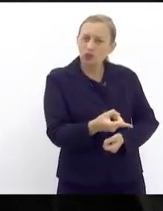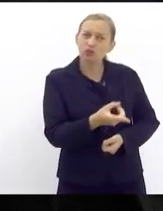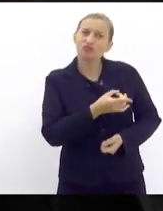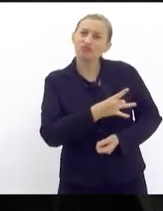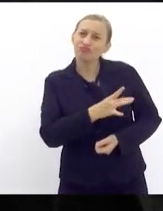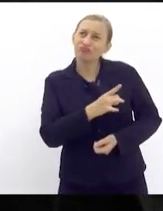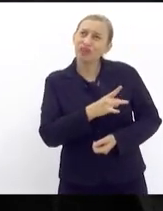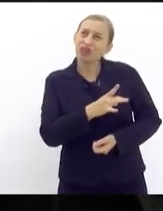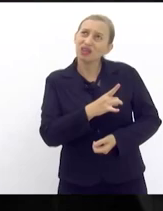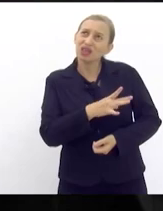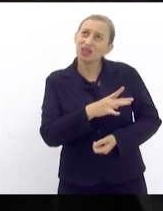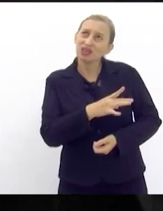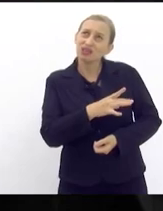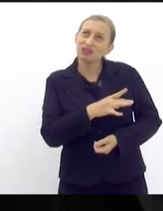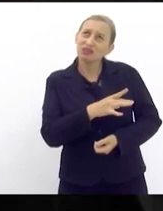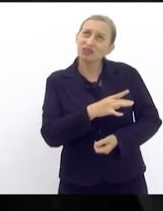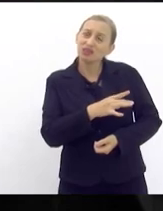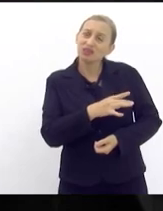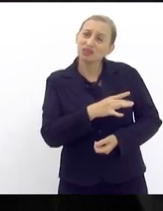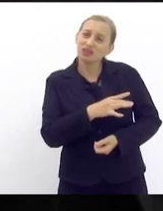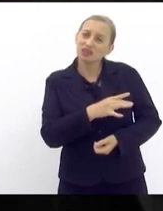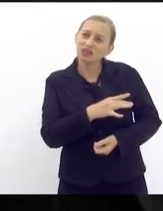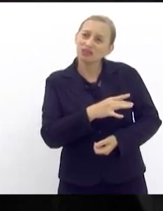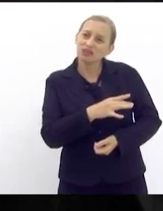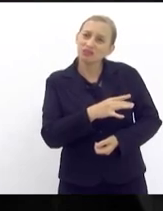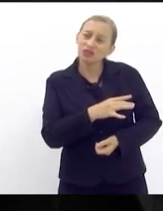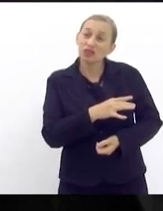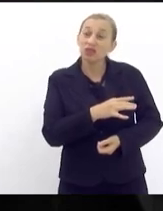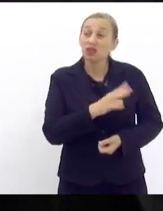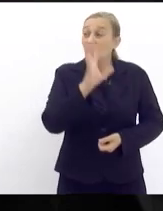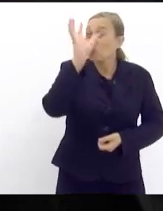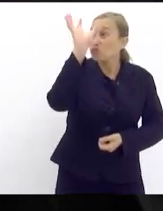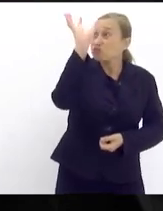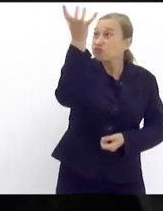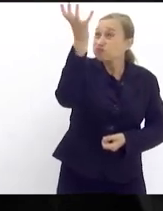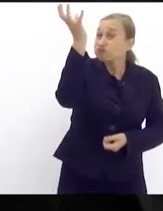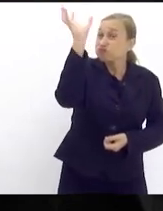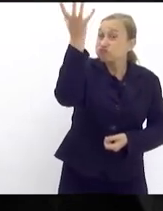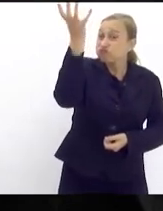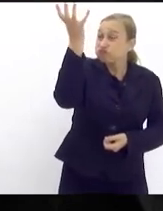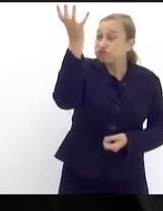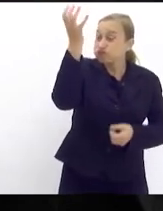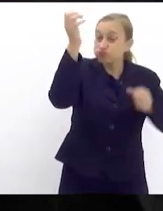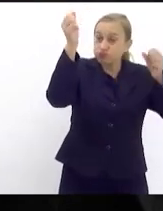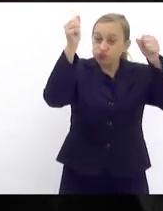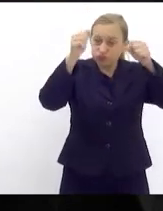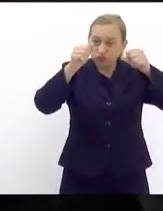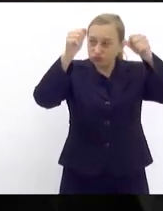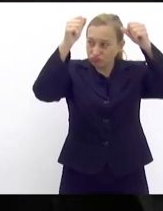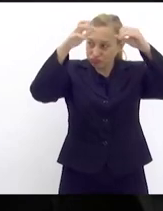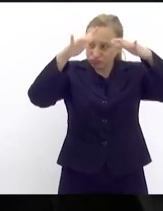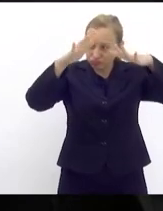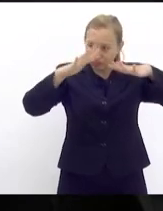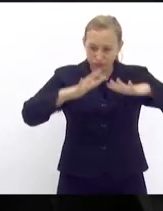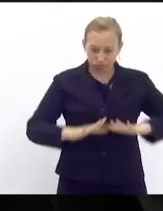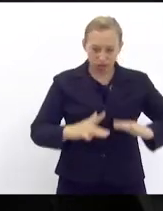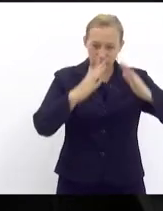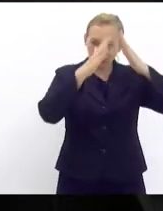medo deriva das tragédias ambientais função do desarranjo